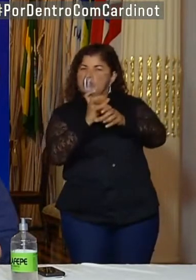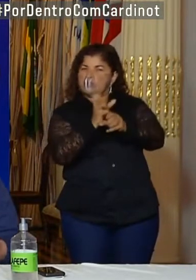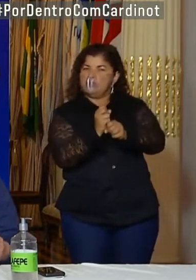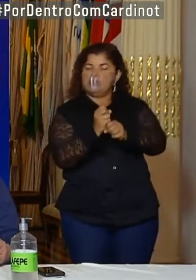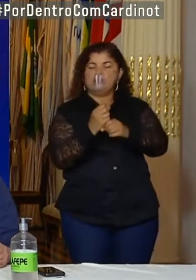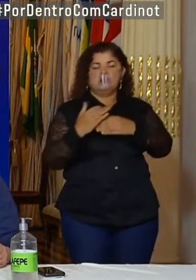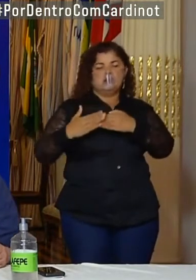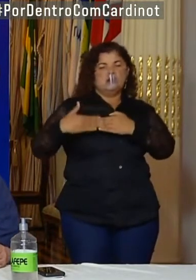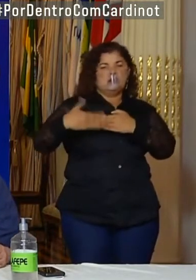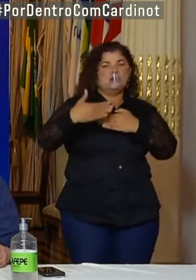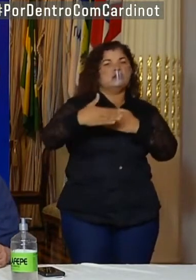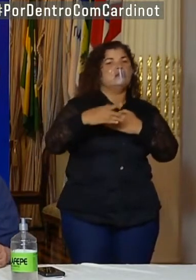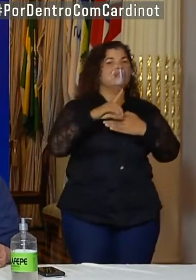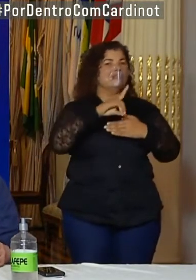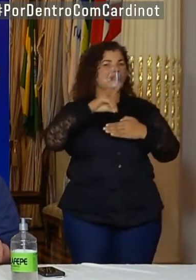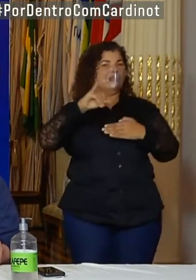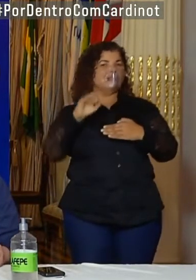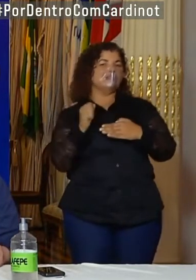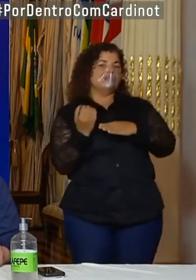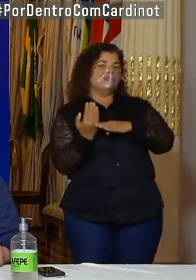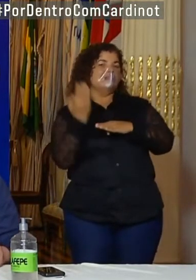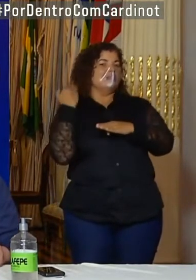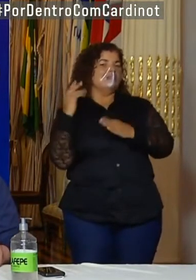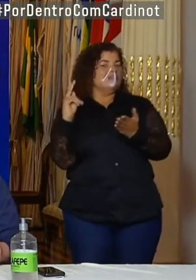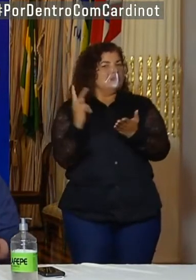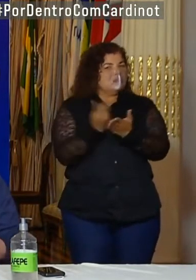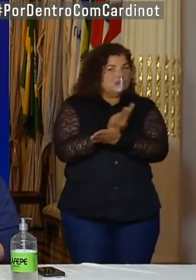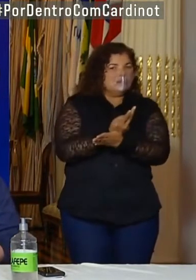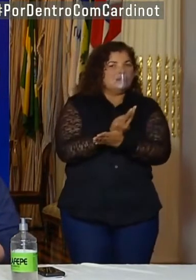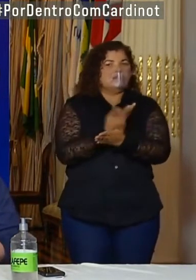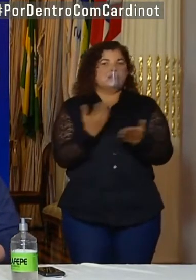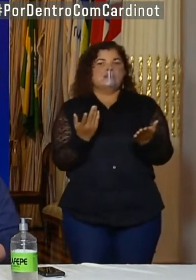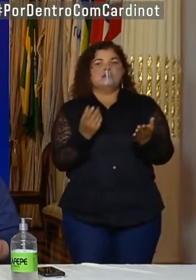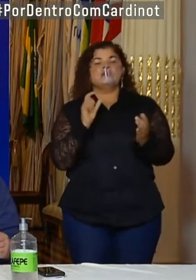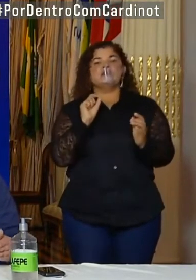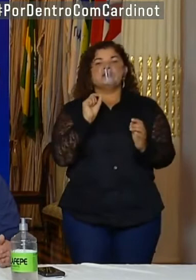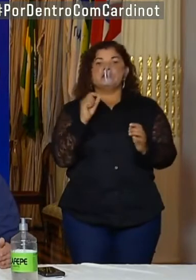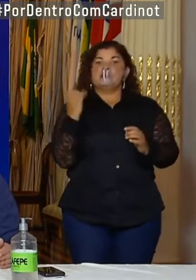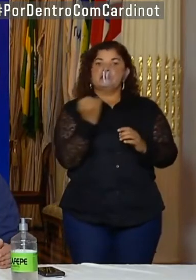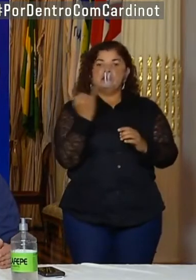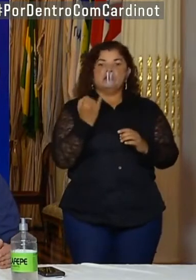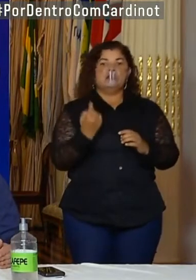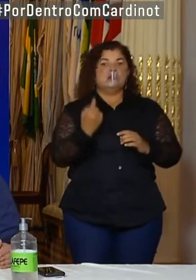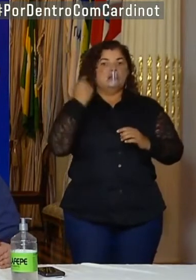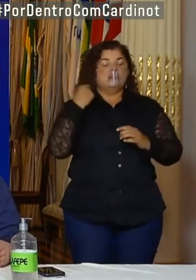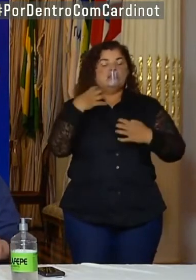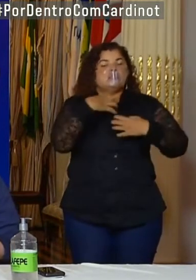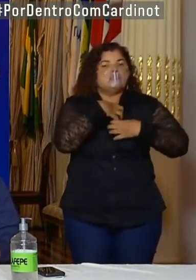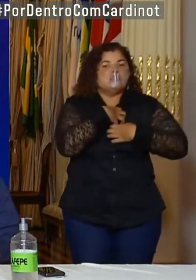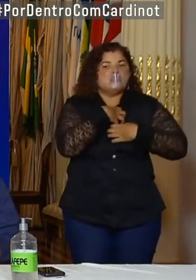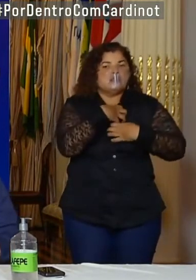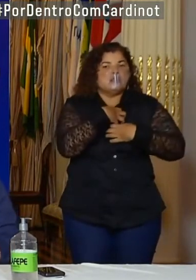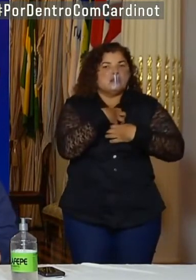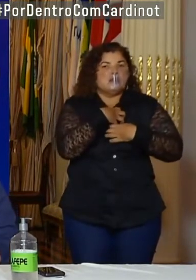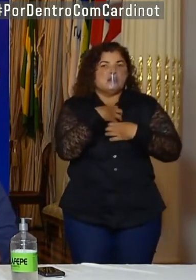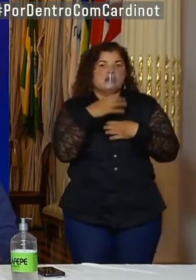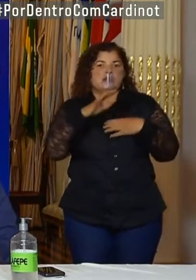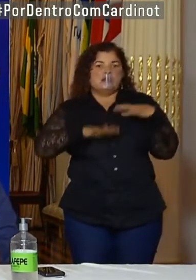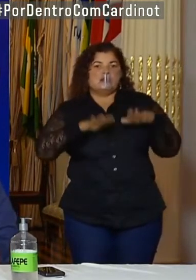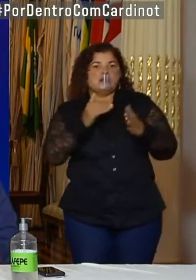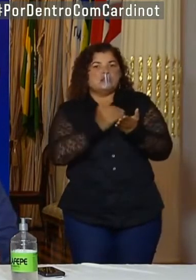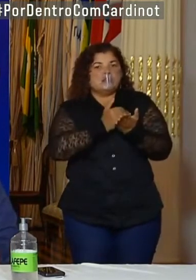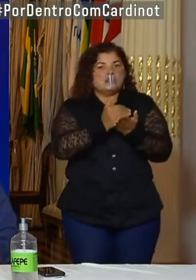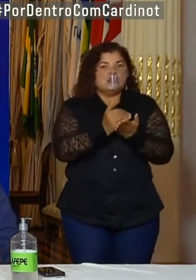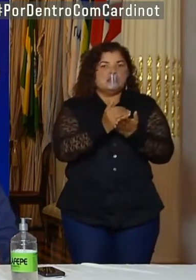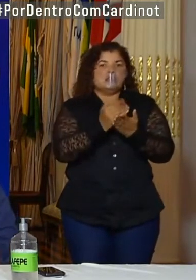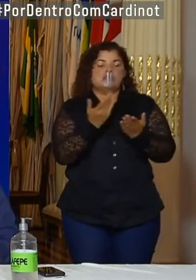datas de ocorrência, né, das notificações, mas fundamentalmente do início dos sintomas, porque há muitas vezes um